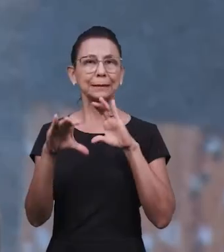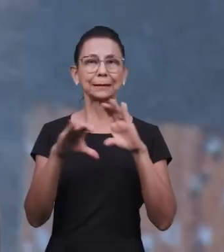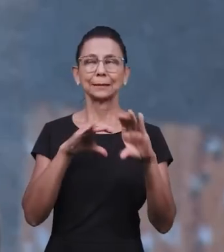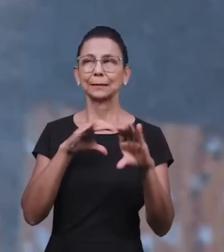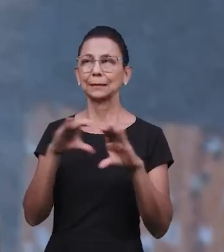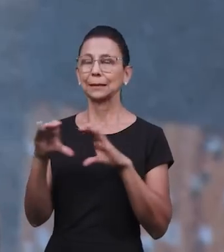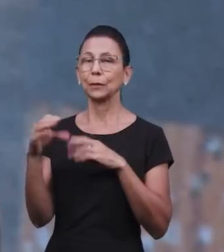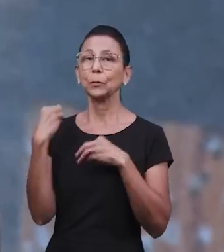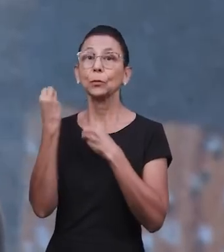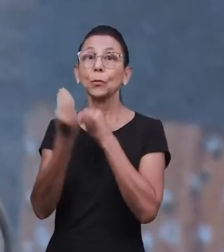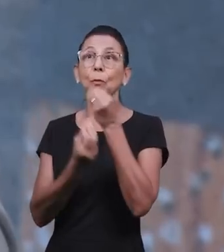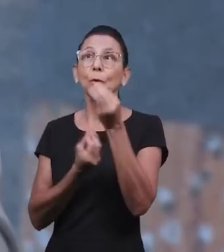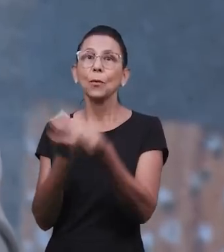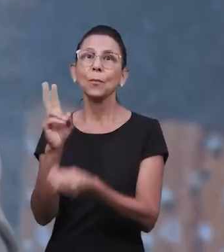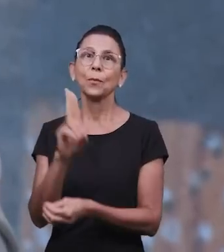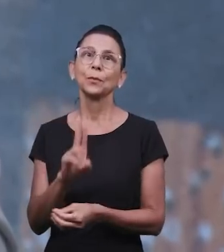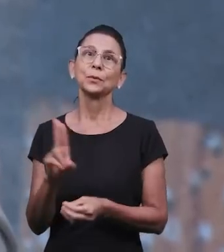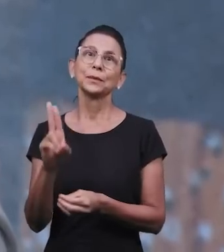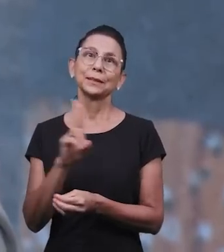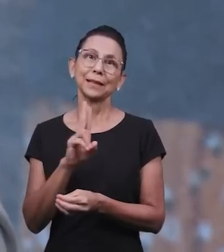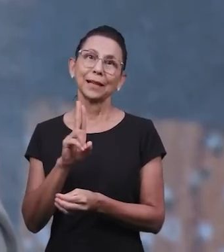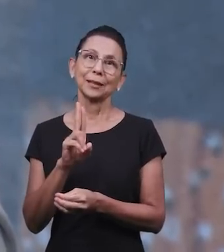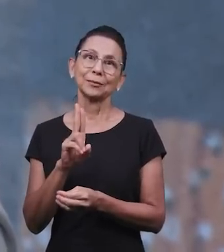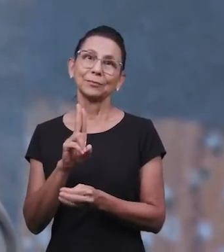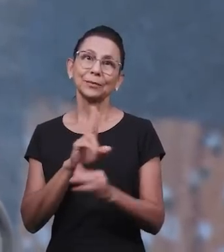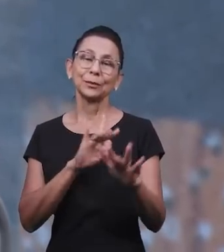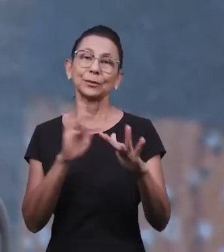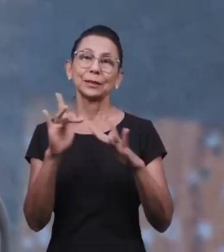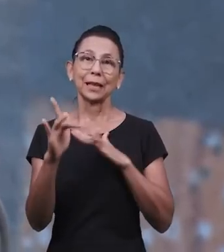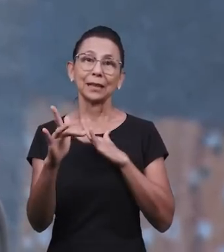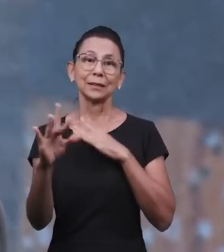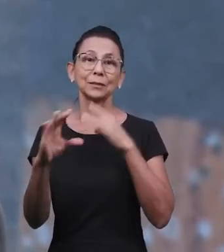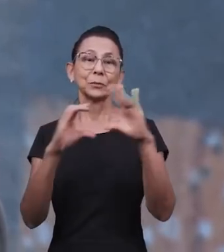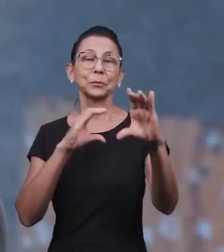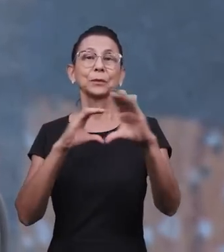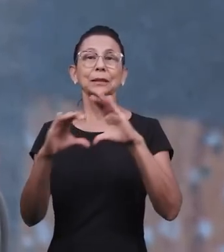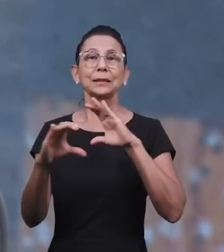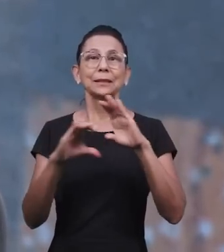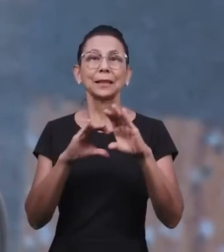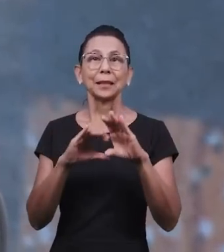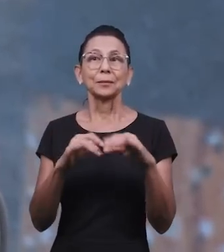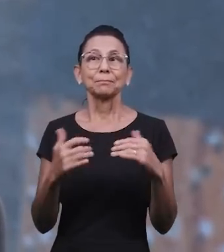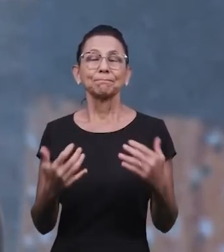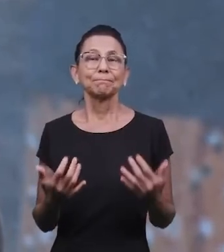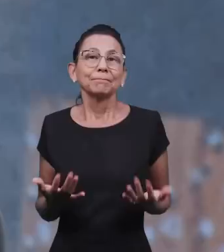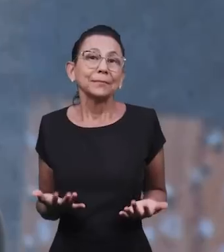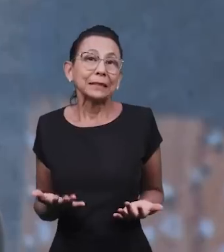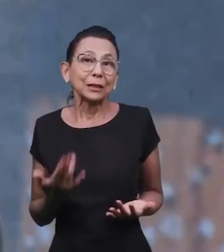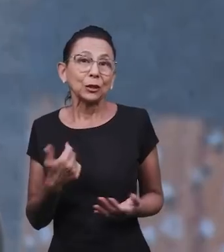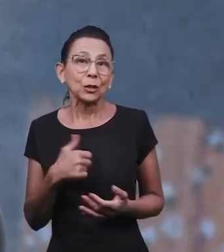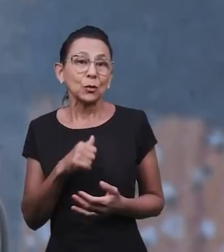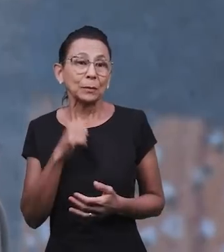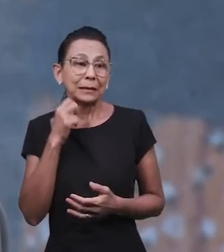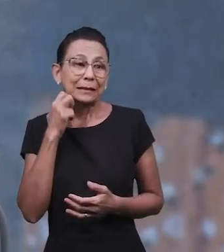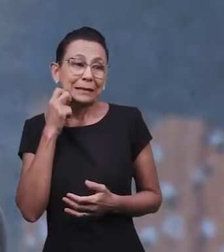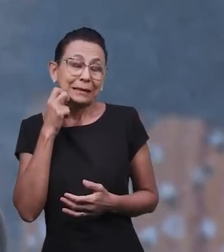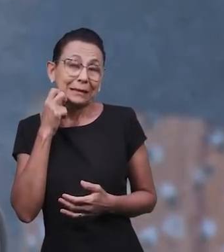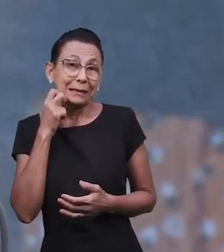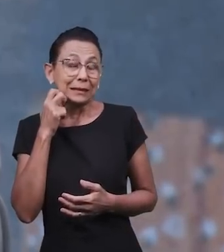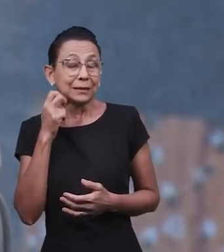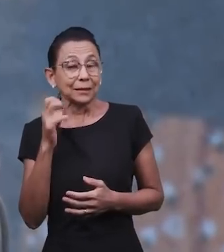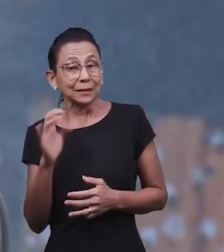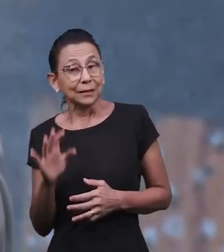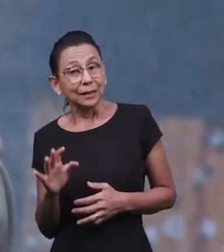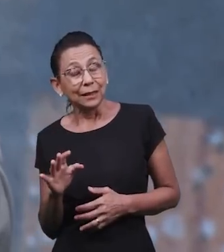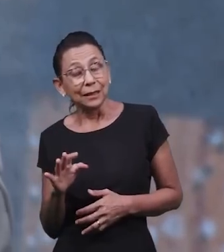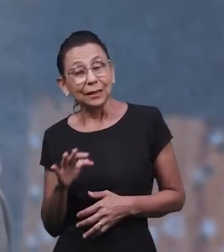de utilizar as redes sociais para comunicação. E nós entramos ainda de maneira muito tímida lá no início,